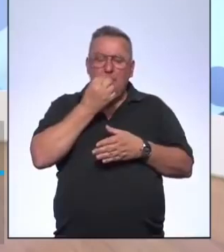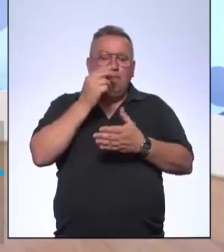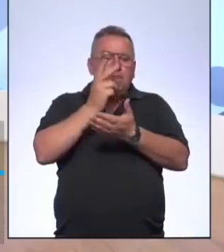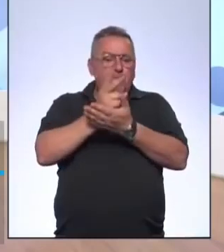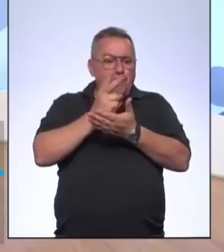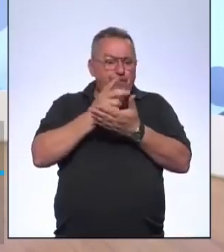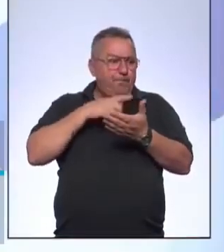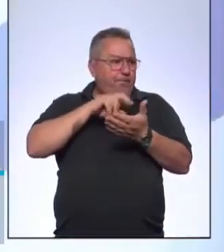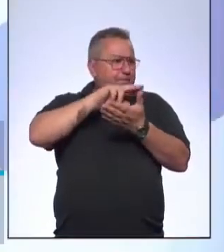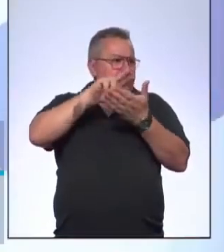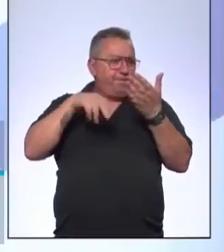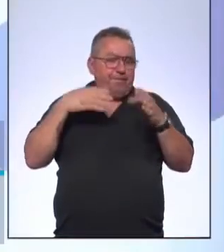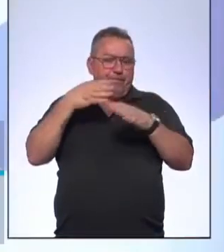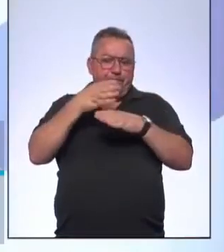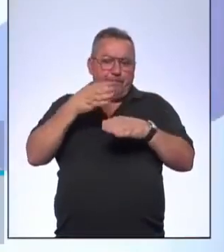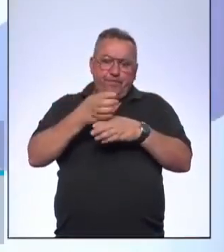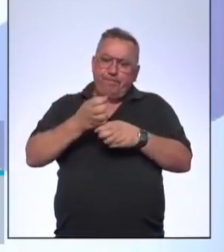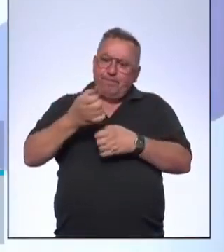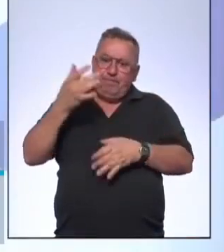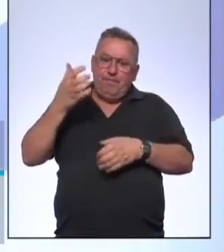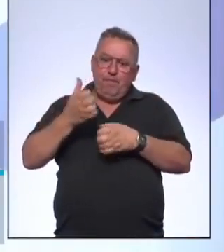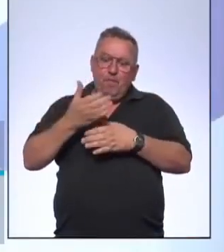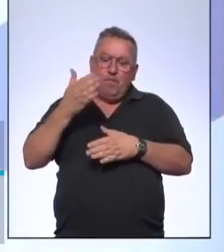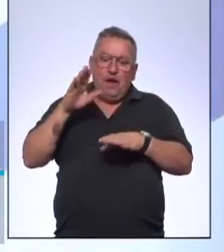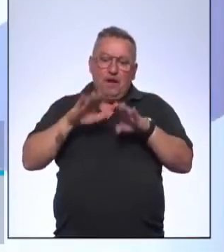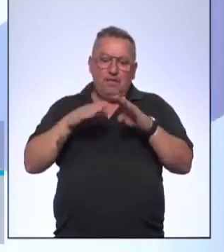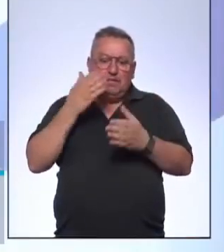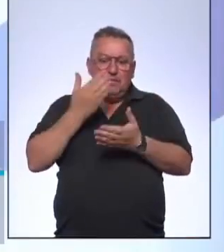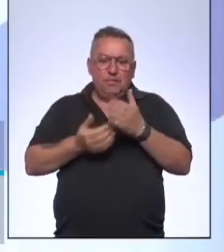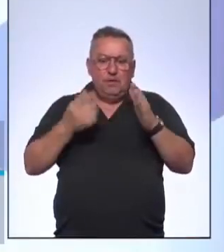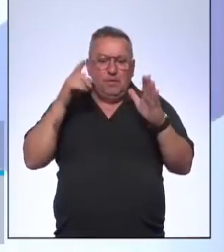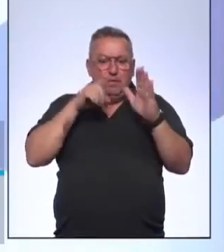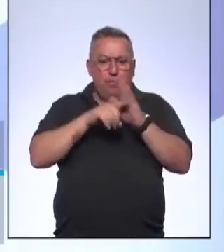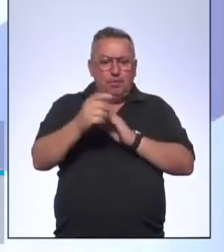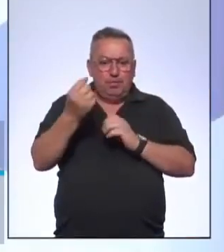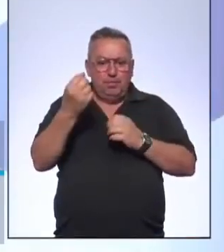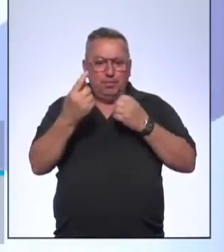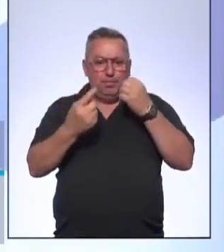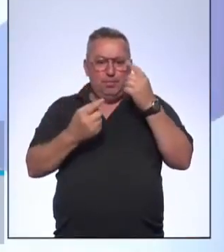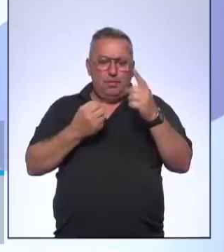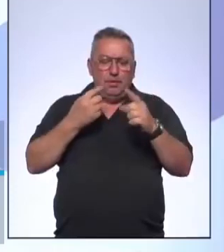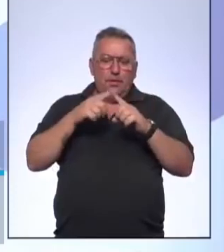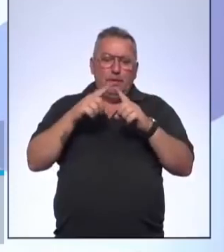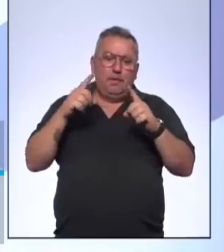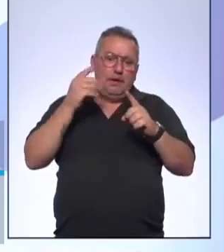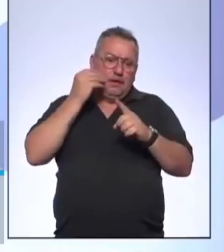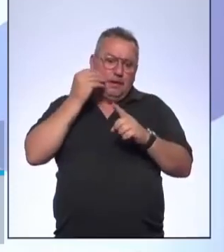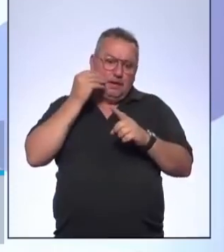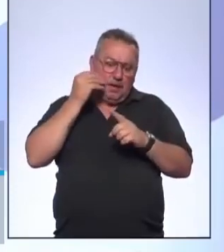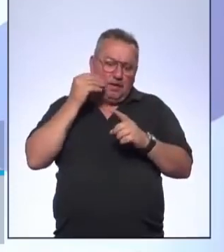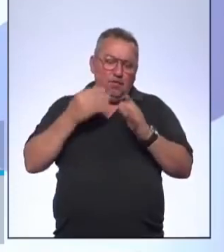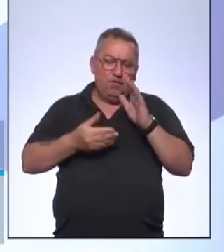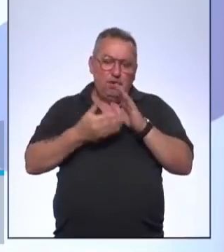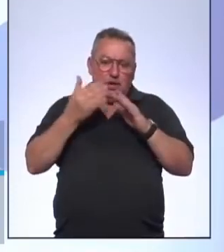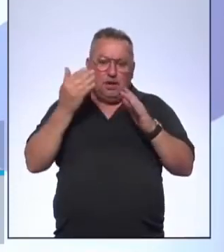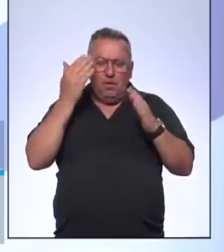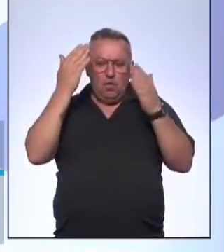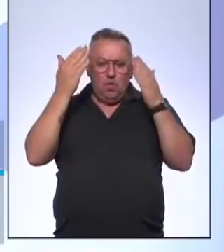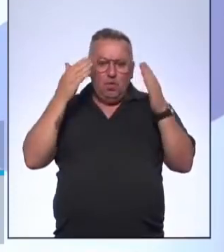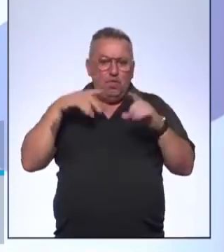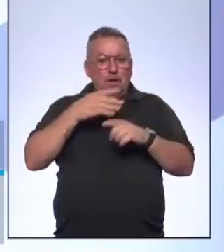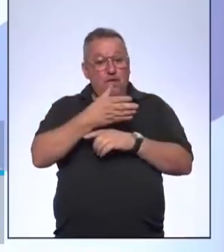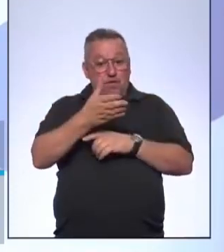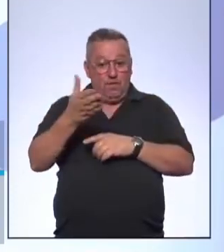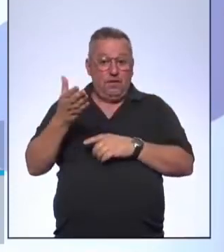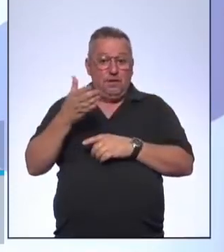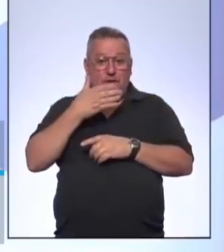tenham várias interações e infelizmente a gente perde uma pergunta ou outra no meio do caminho, é tentar sanar a maior